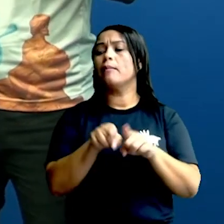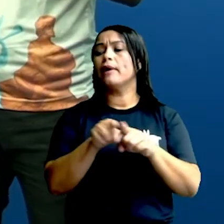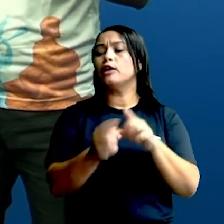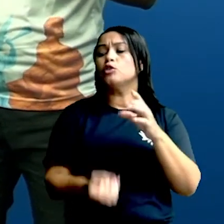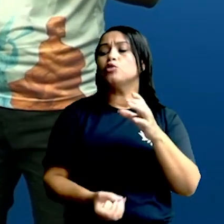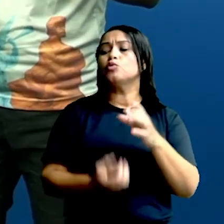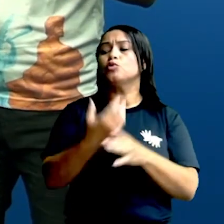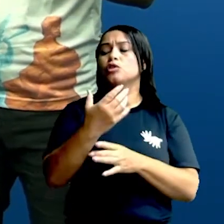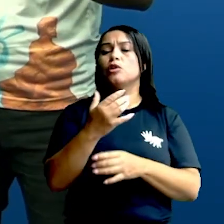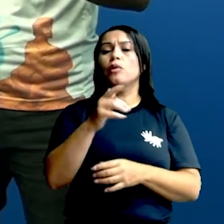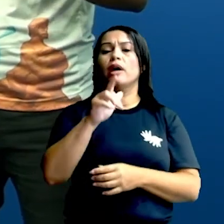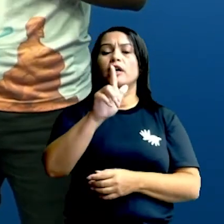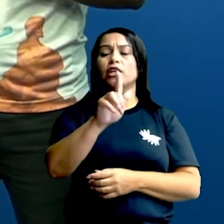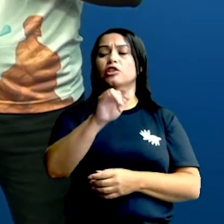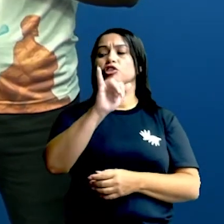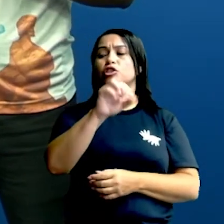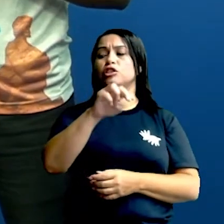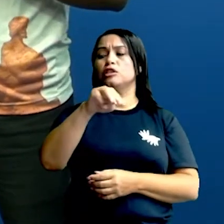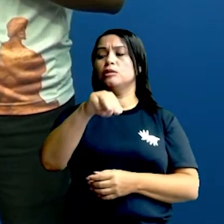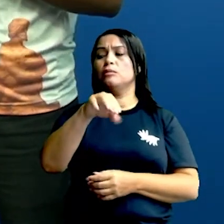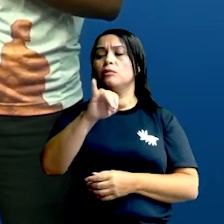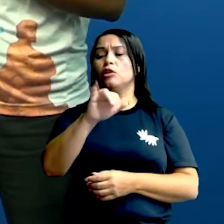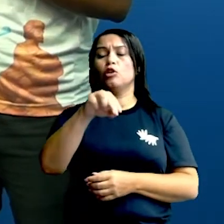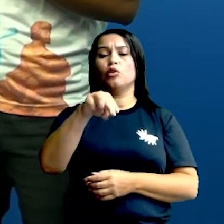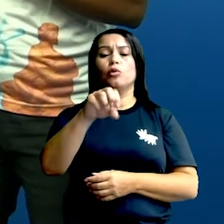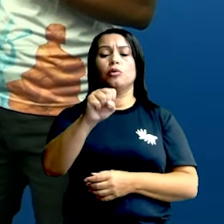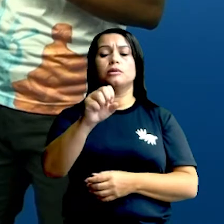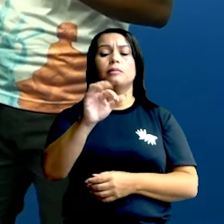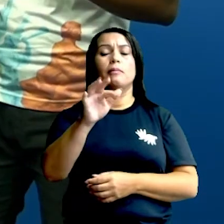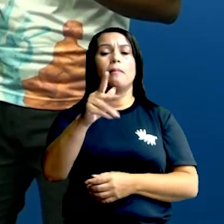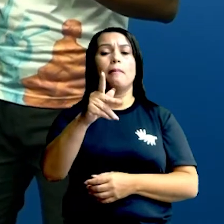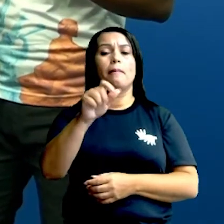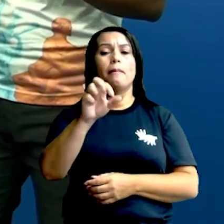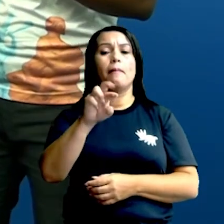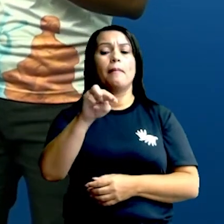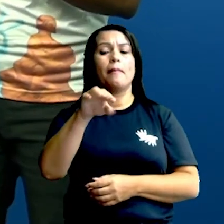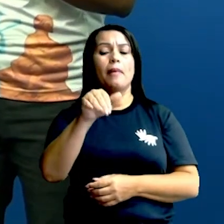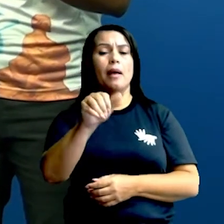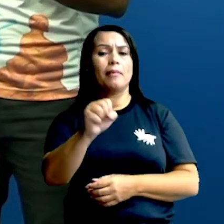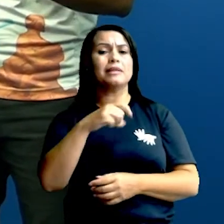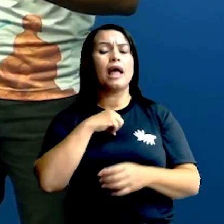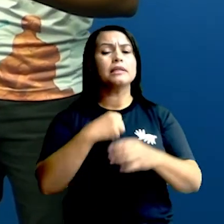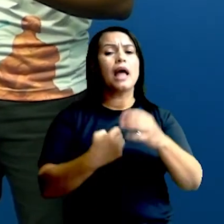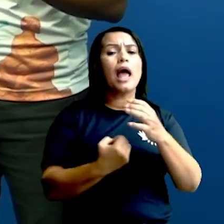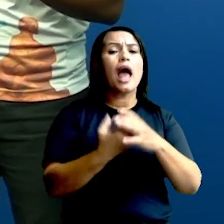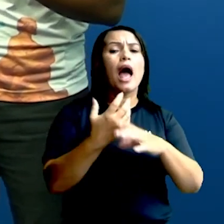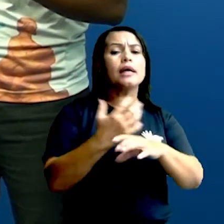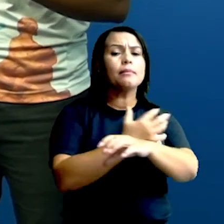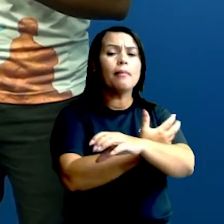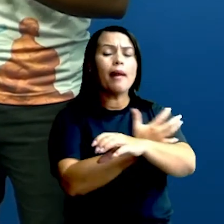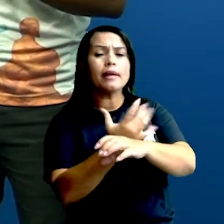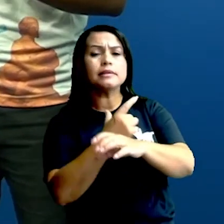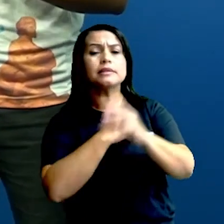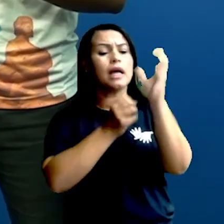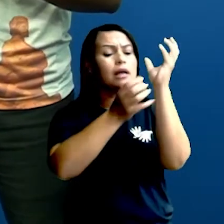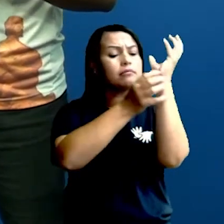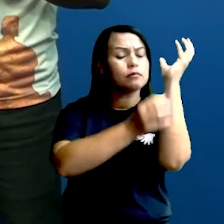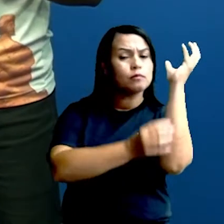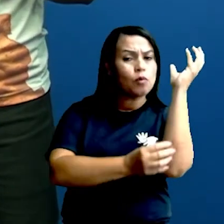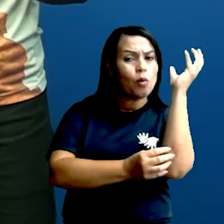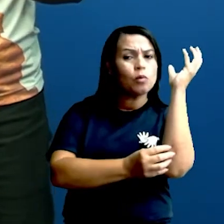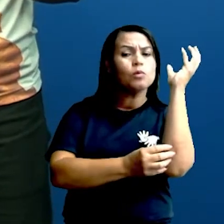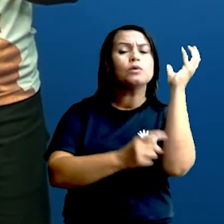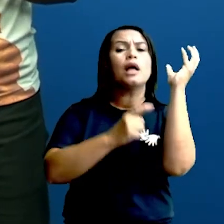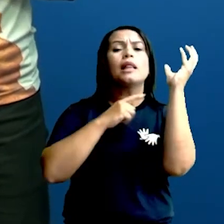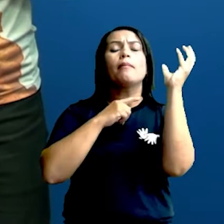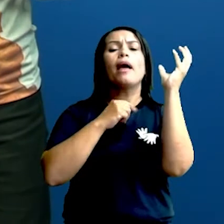as gimnospermas, que são as plantas que possuem vasos no seu tronco, com sementes,